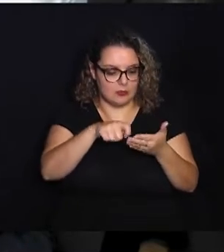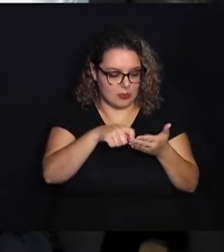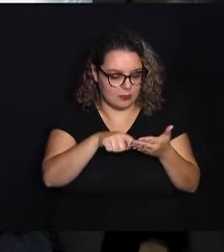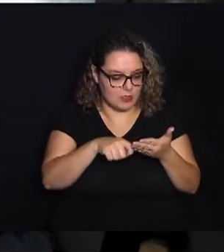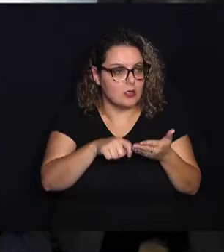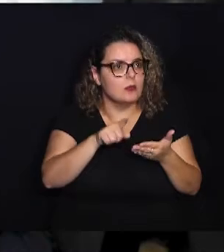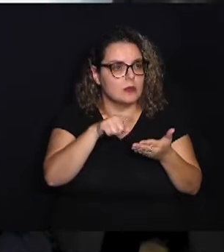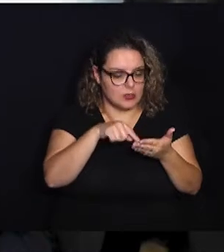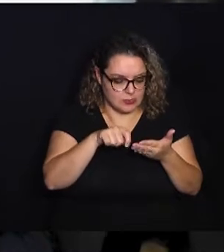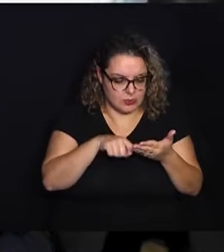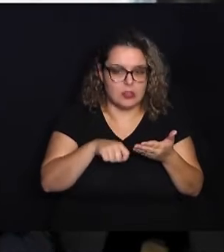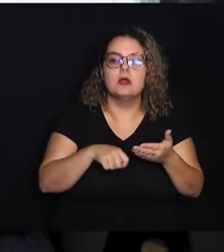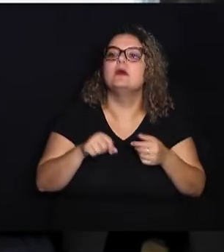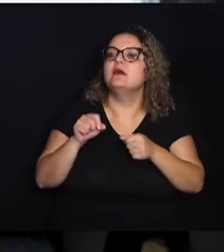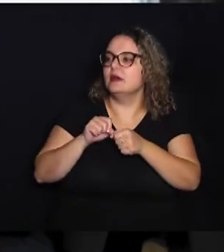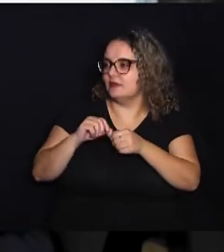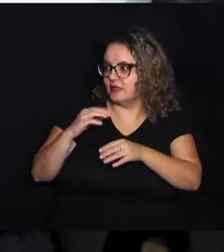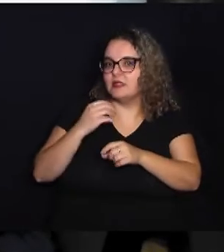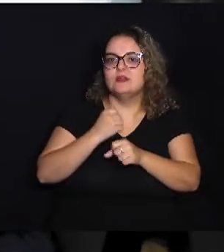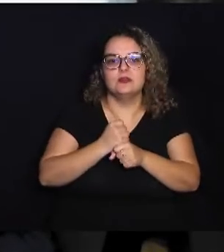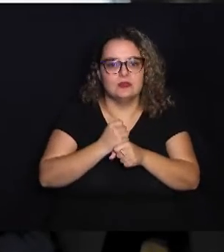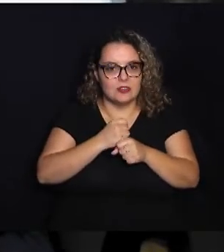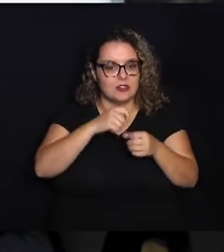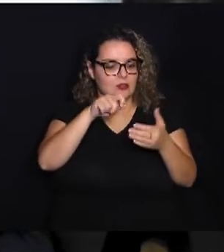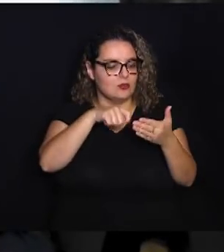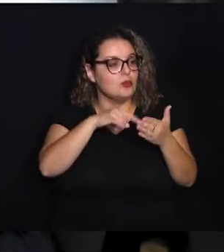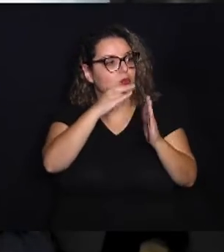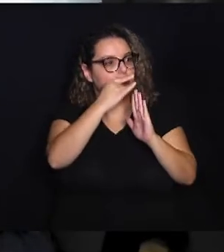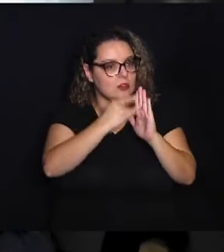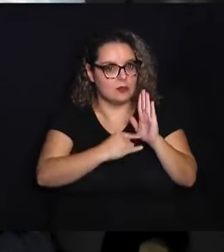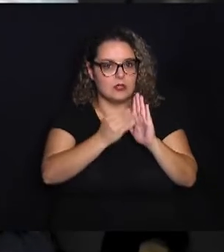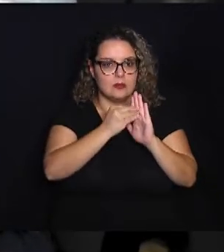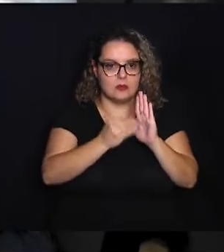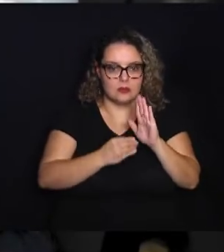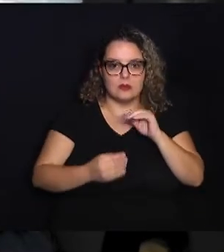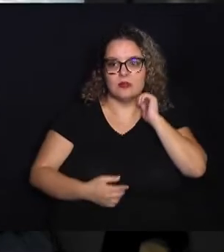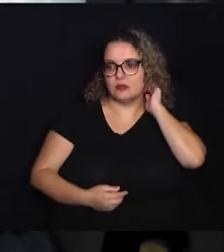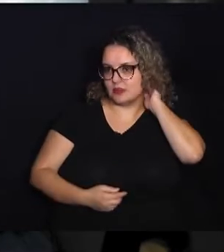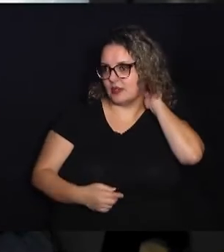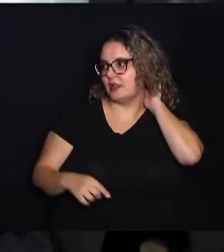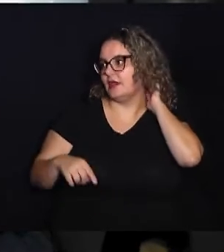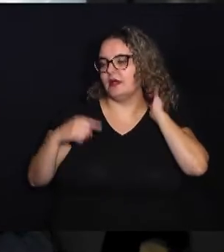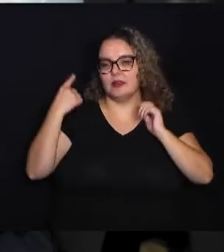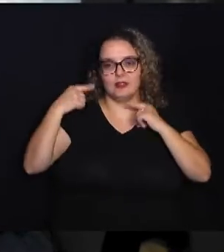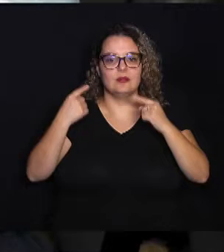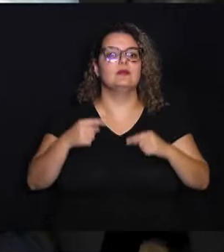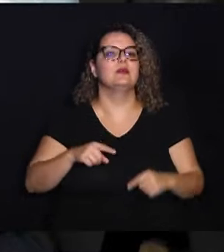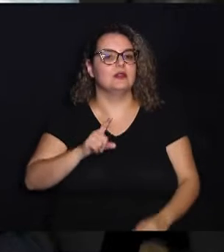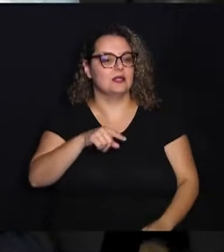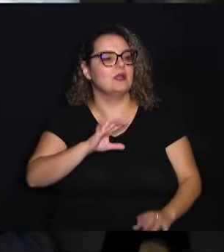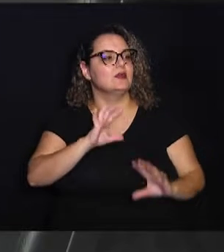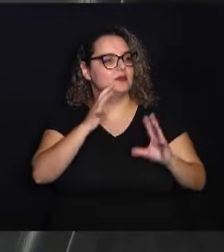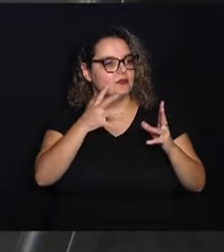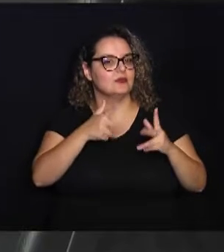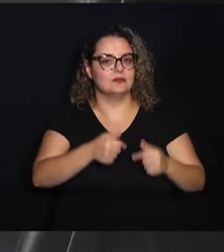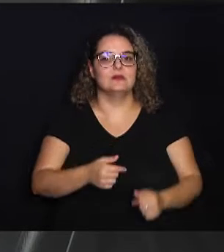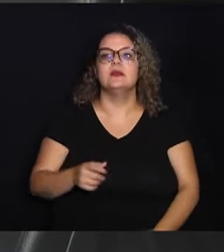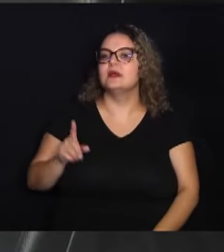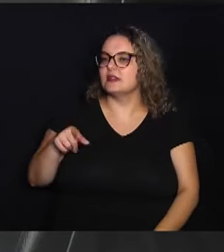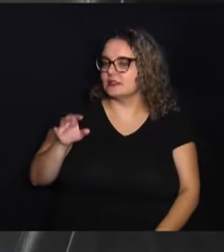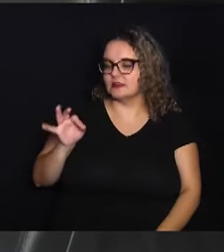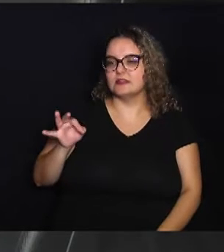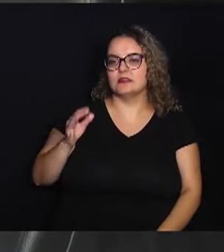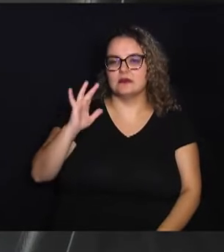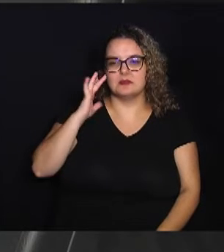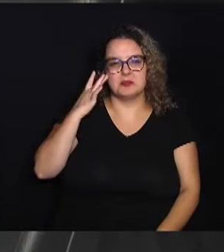lá para fazer as contas olhando o impresso, enquanto tudo aquilo estava acontecendo. Exatamente. E eu, né, acho que era